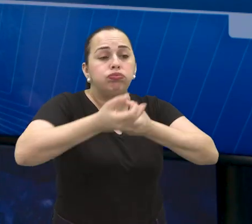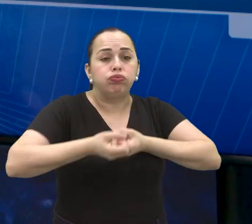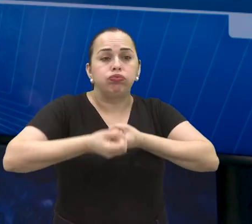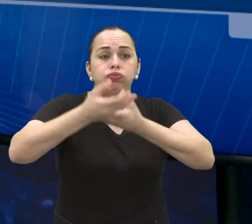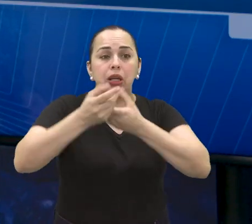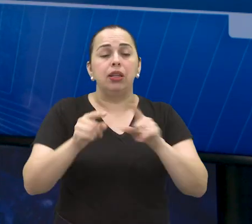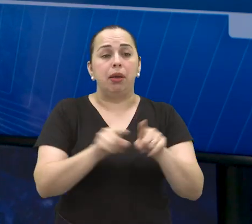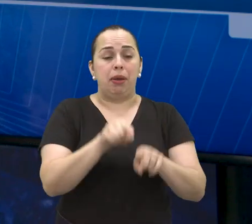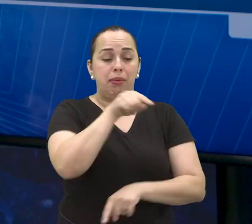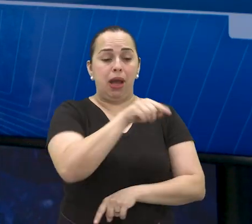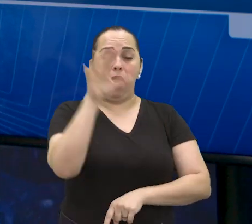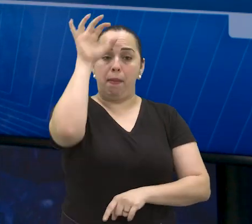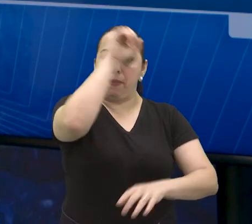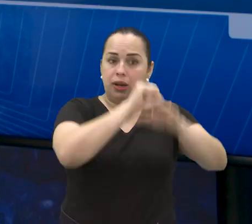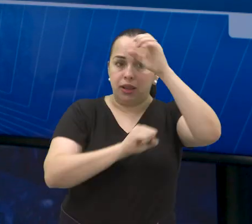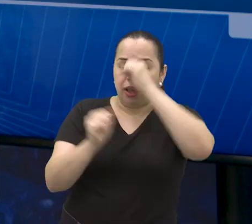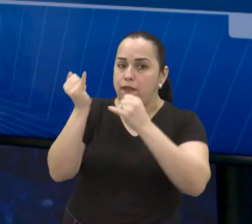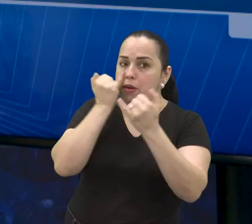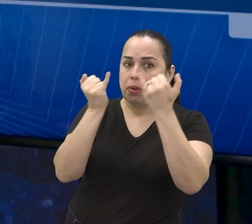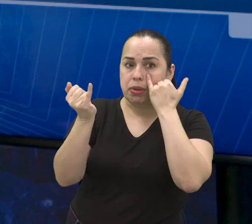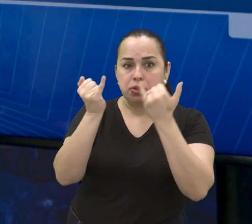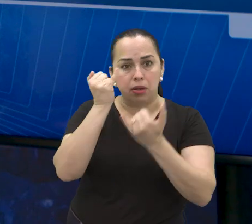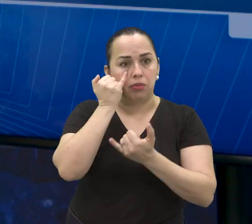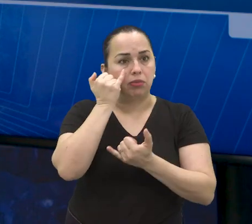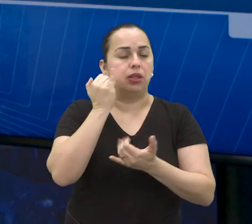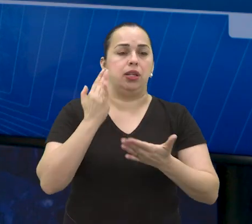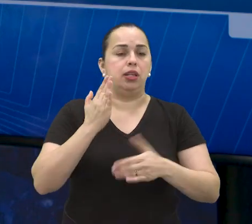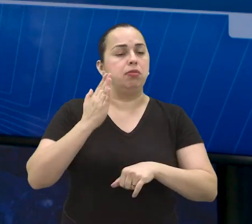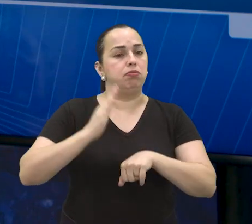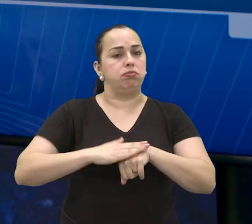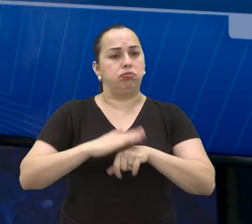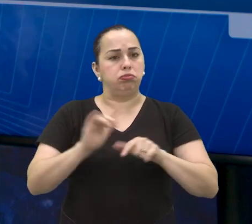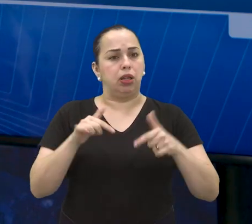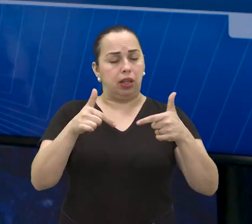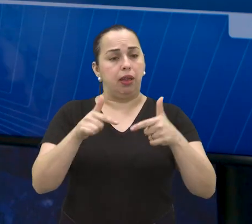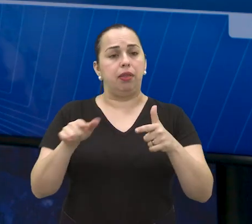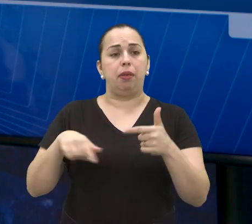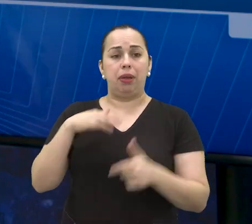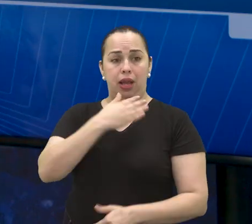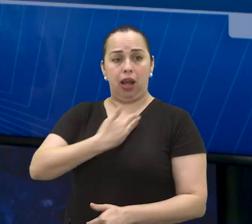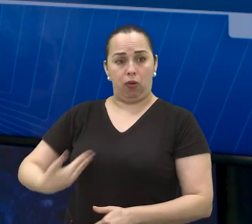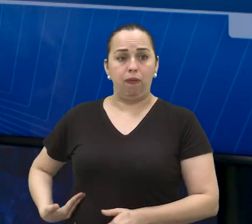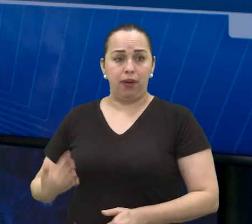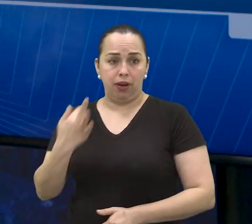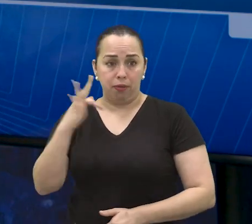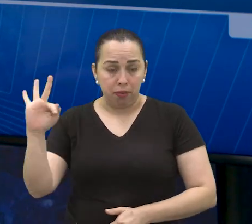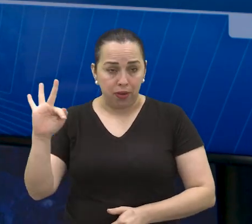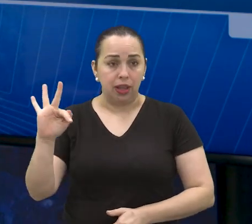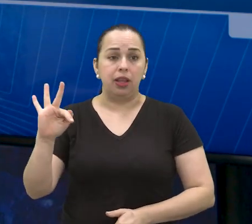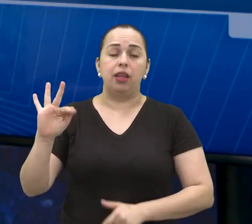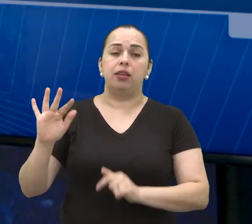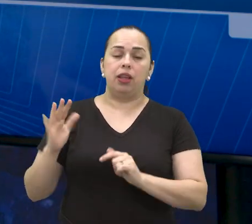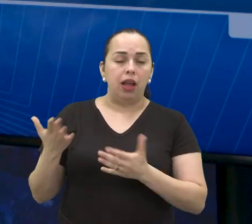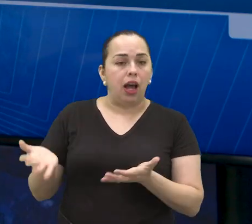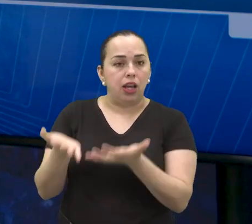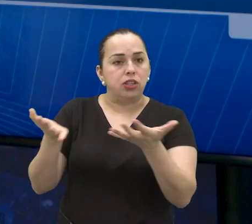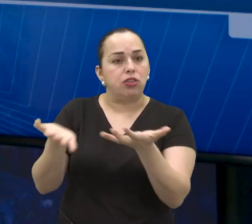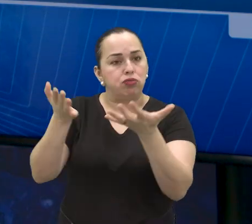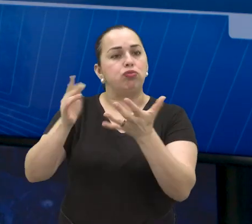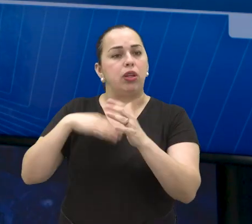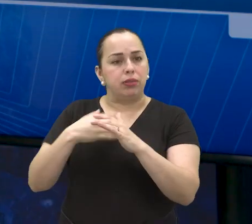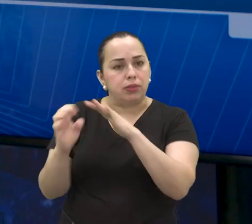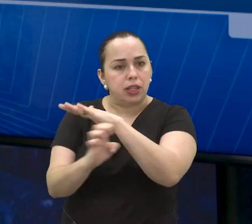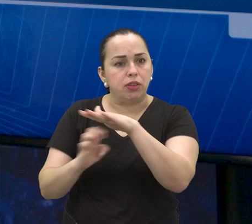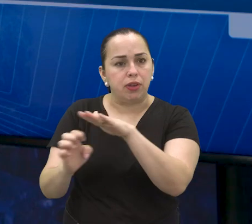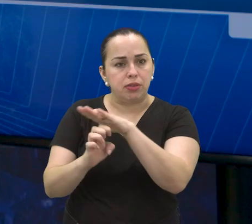de casa e fazer acontecer, né? Então, por parte do governo, além das leis, também incentivar essas empresas que